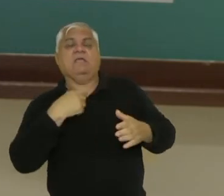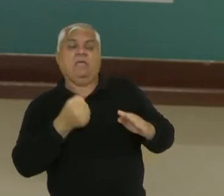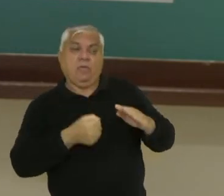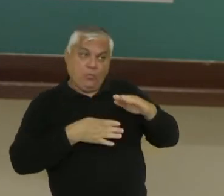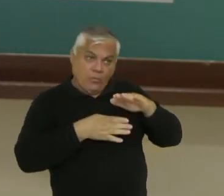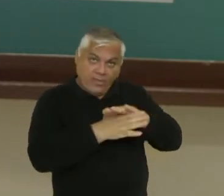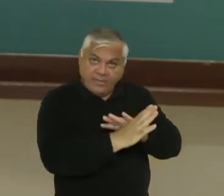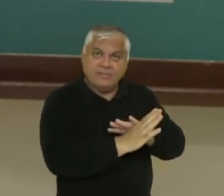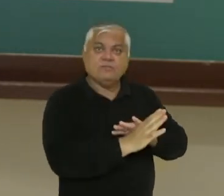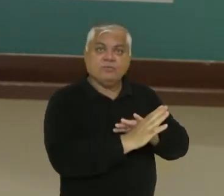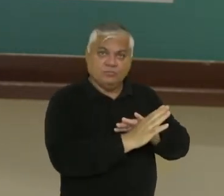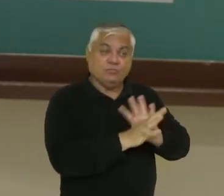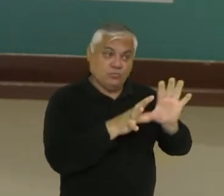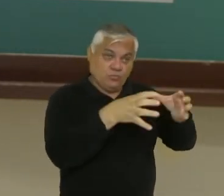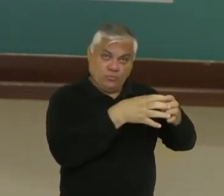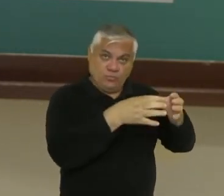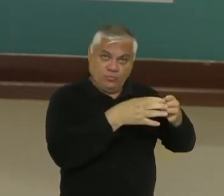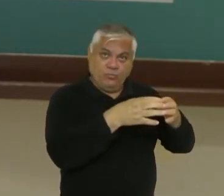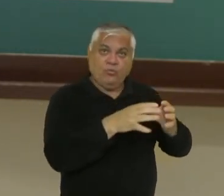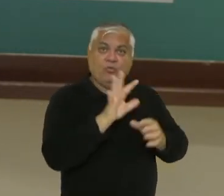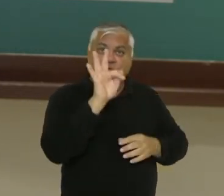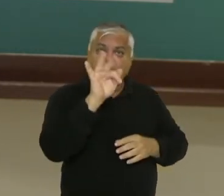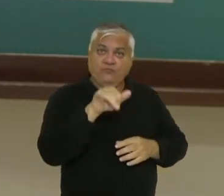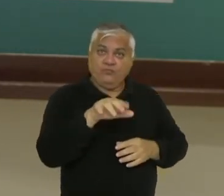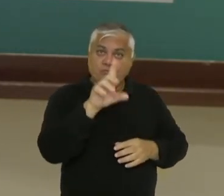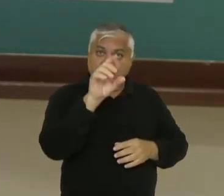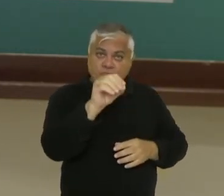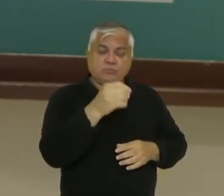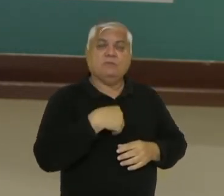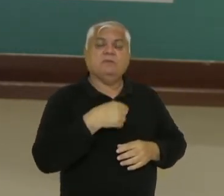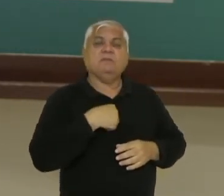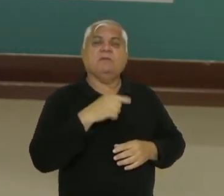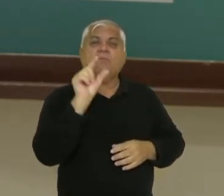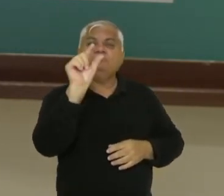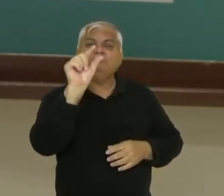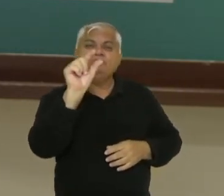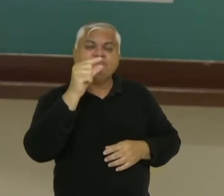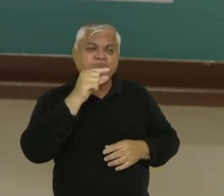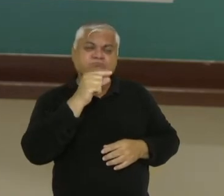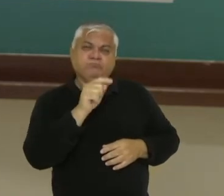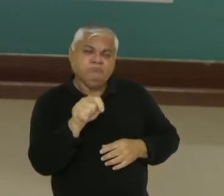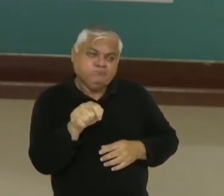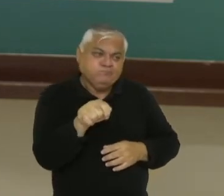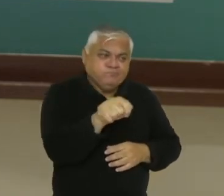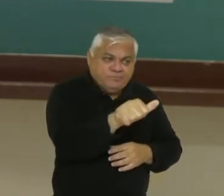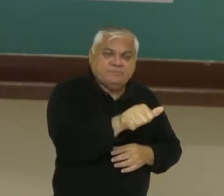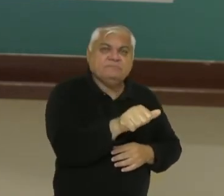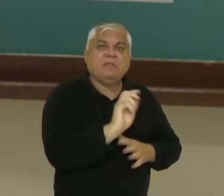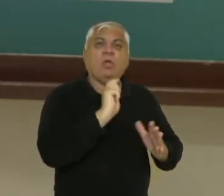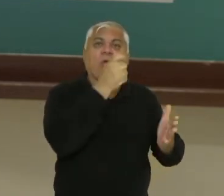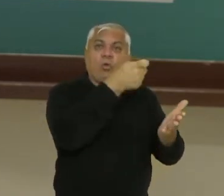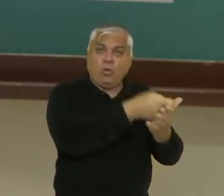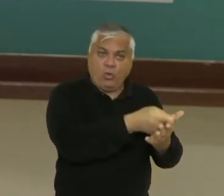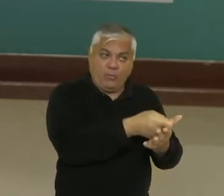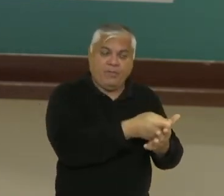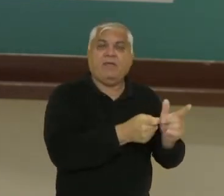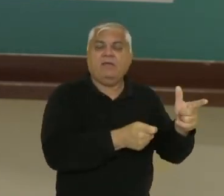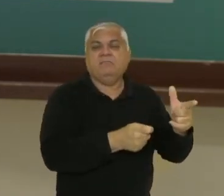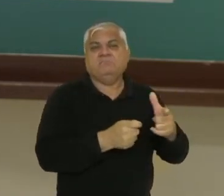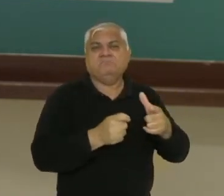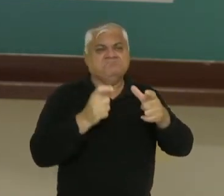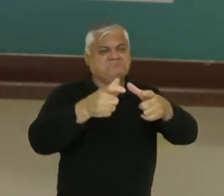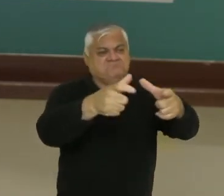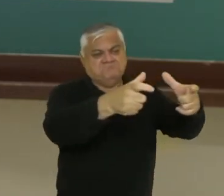desse fundo. Você vai pegar aquele fundo e vai entrar com uma pequena parte. O fundo vai comprar um ou